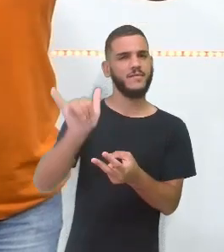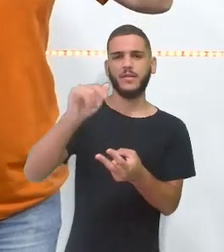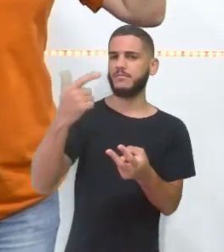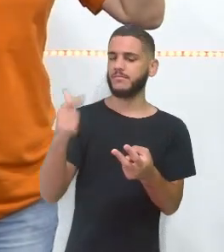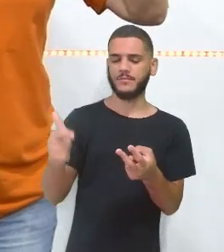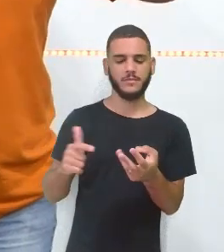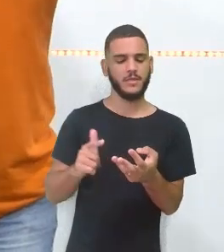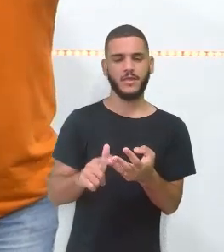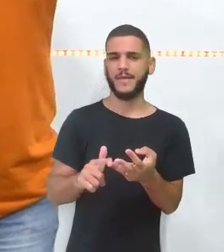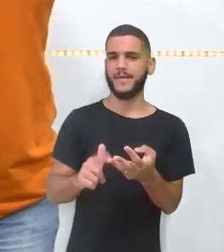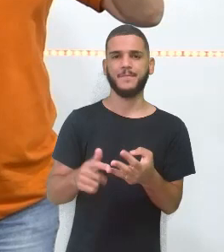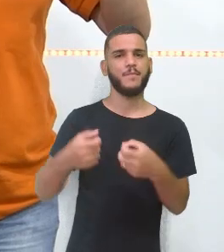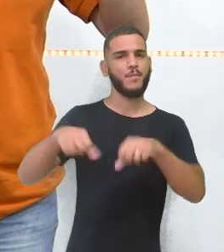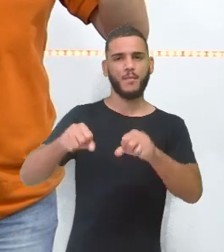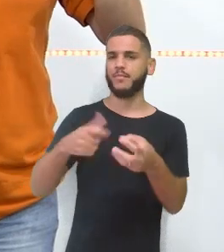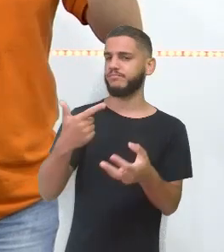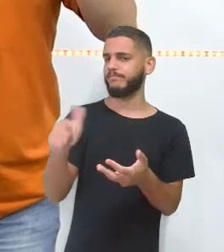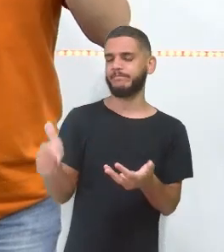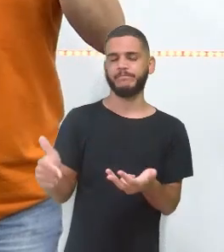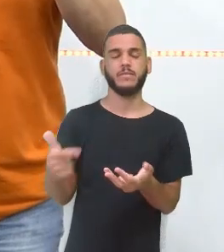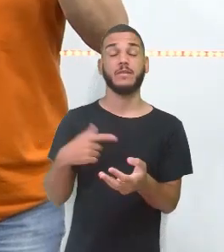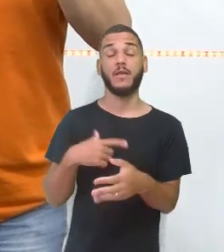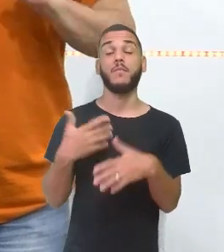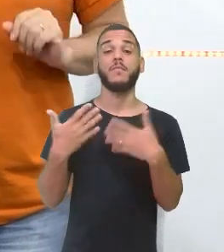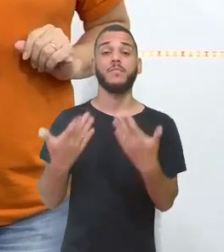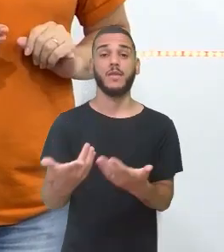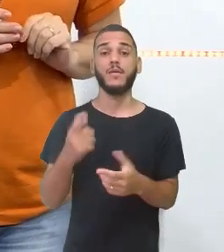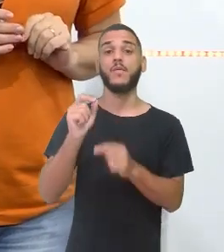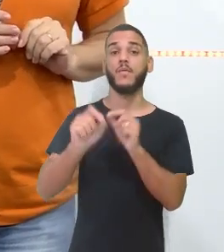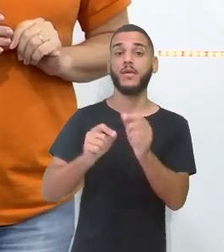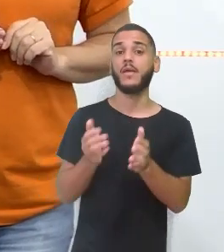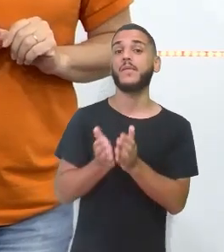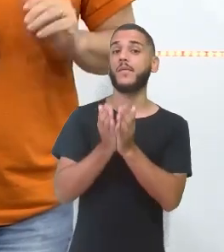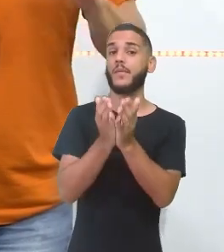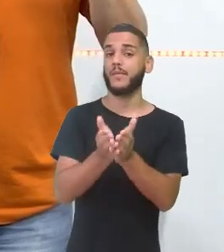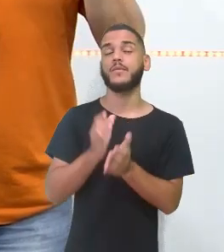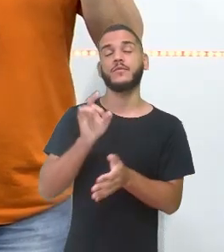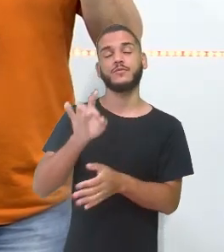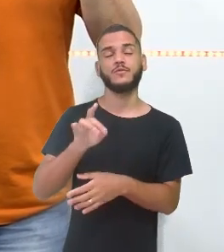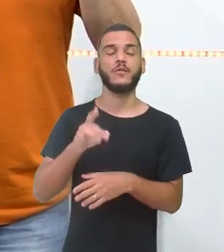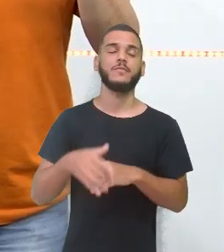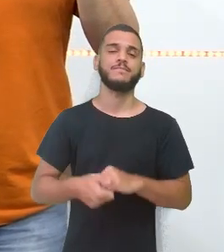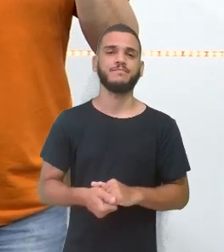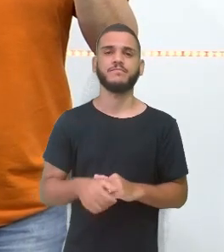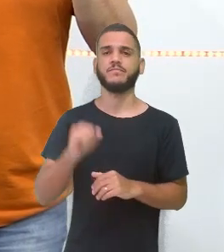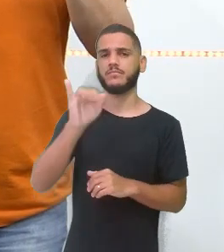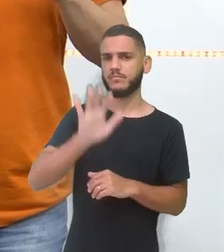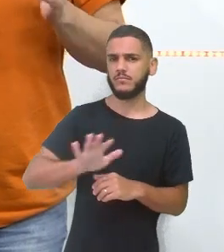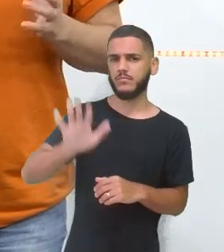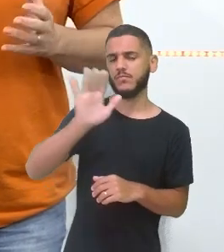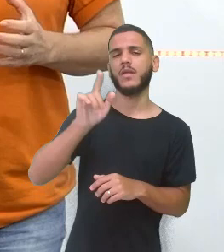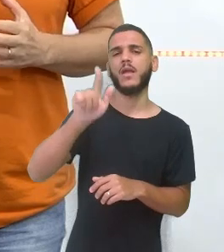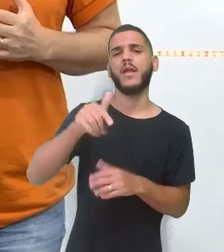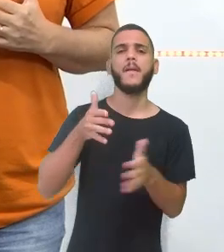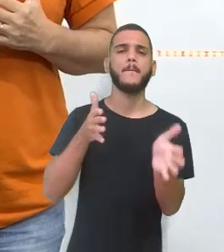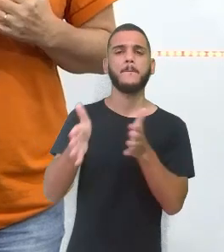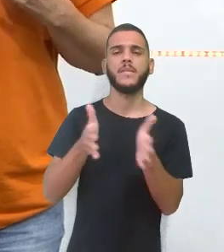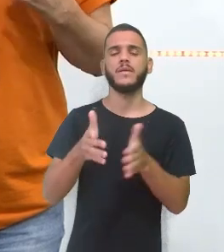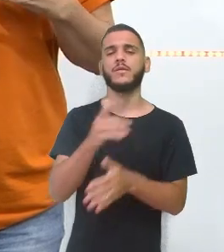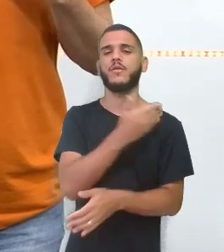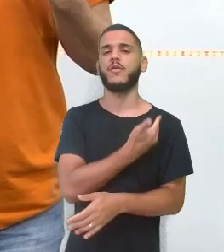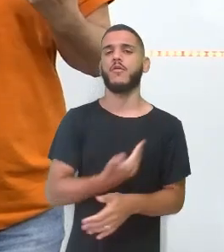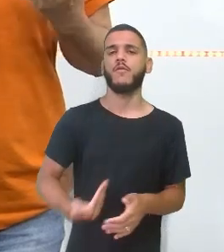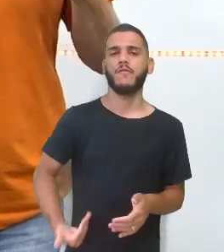de 1600 e pouco, de 1500. Nessa imagem aí de Franz Post, ela foi da época do